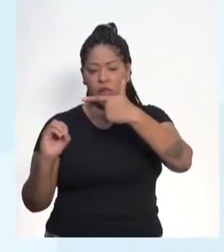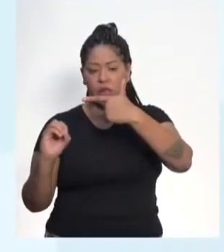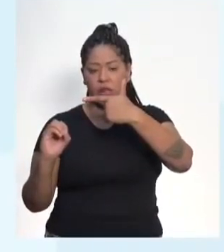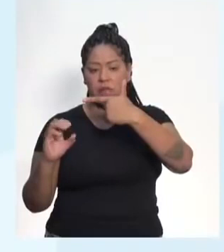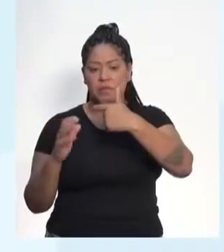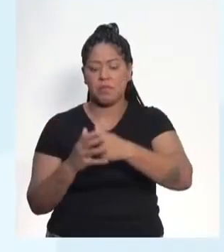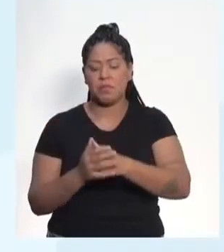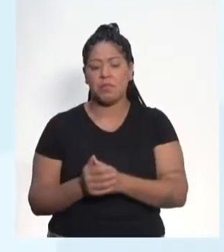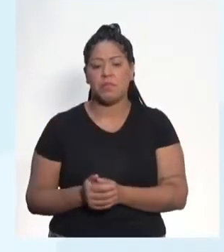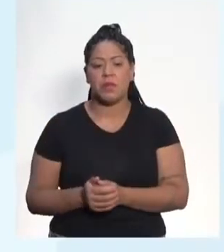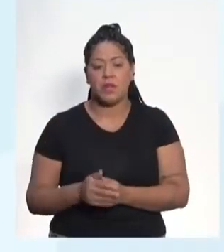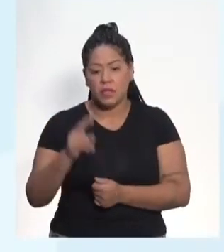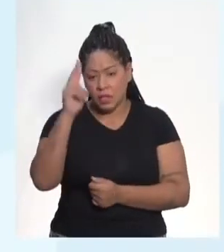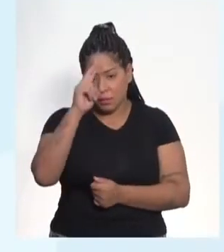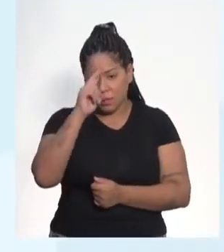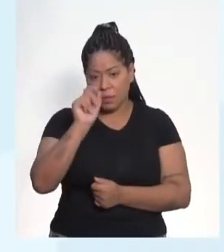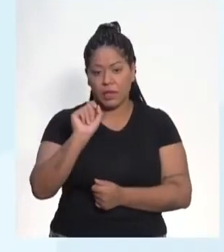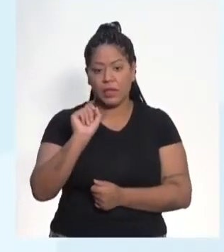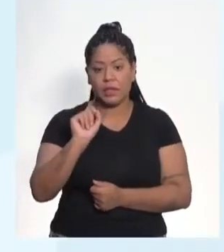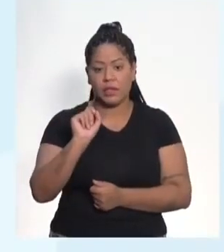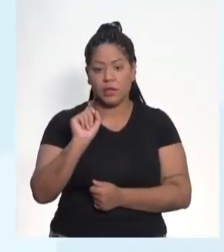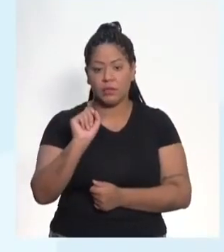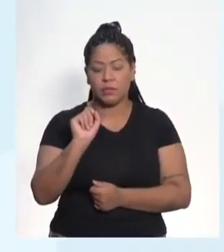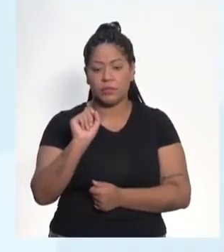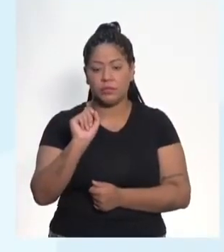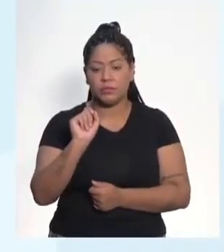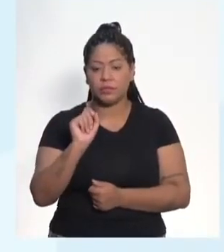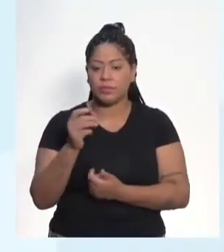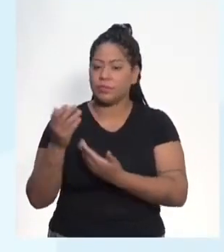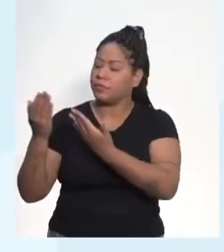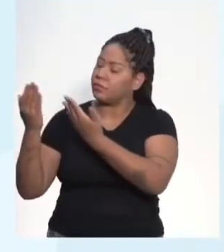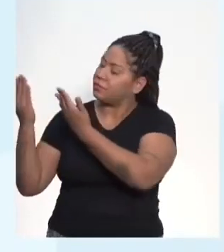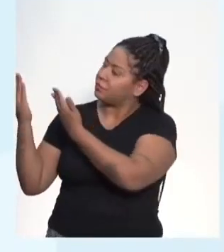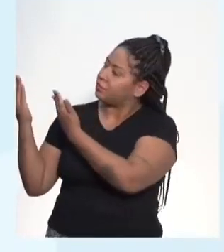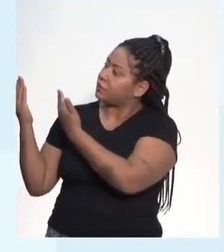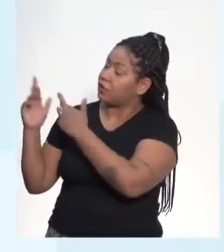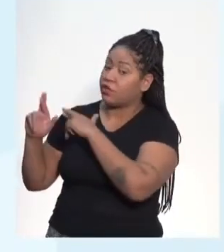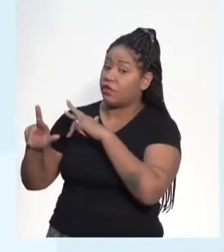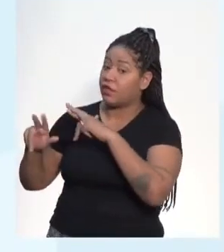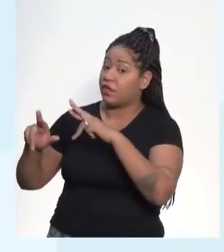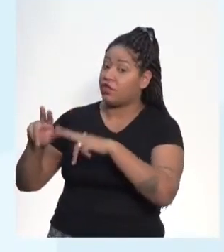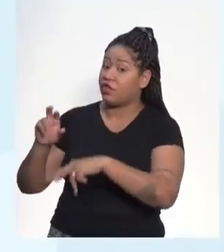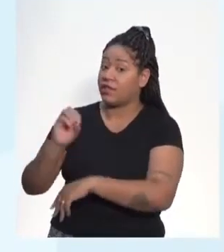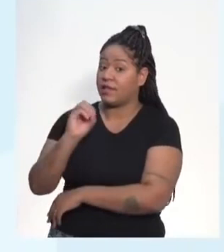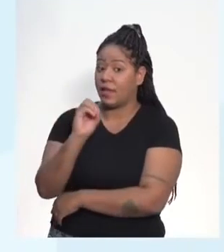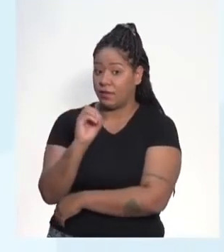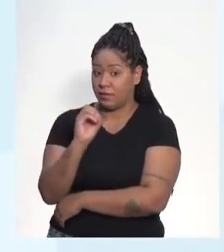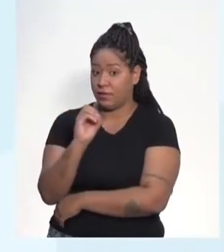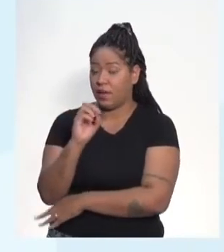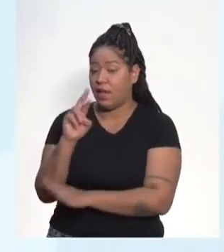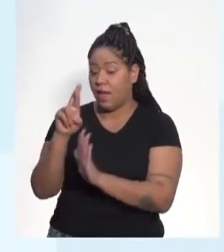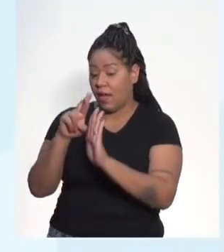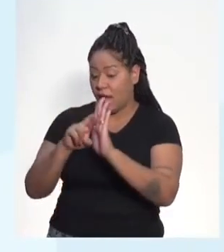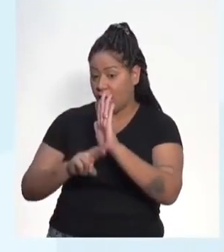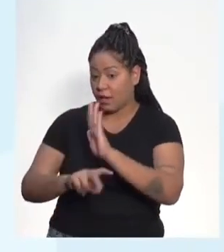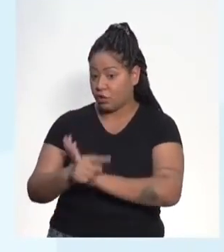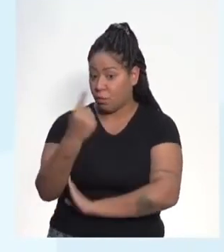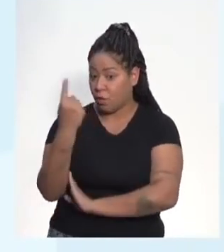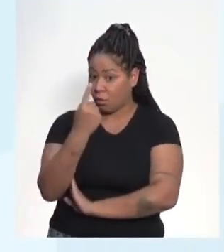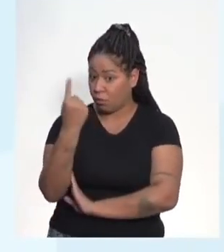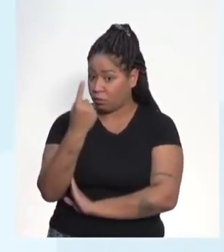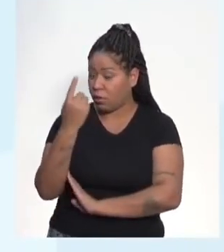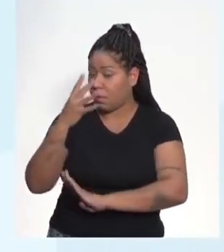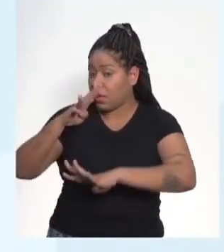porcentagem. Sempre lembrando que esse denominador aqui, ele tem que ser diferente de zero. Regra número 1 da matemática,